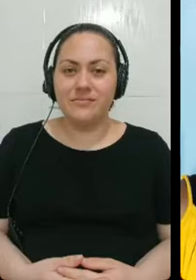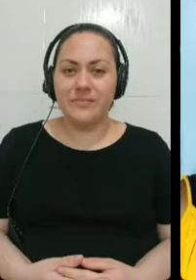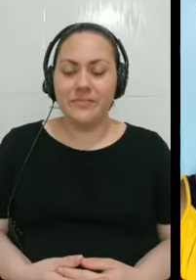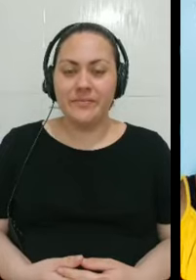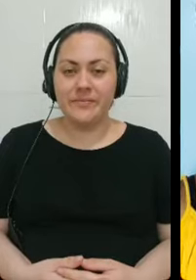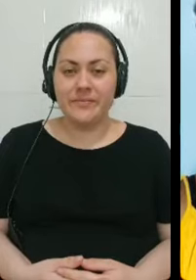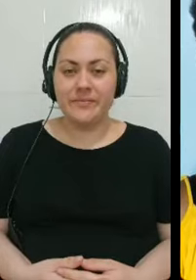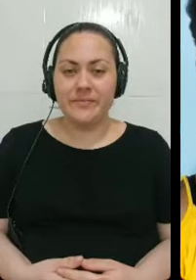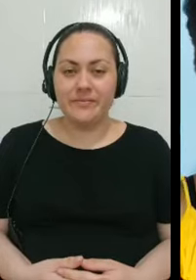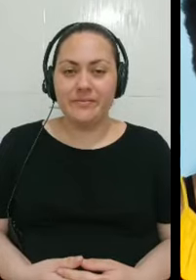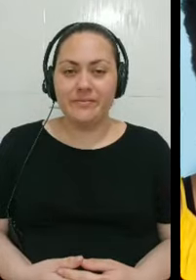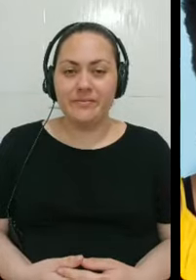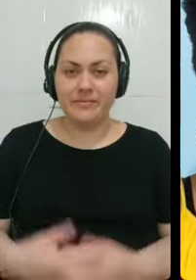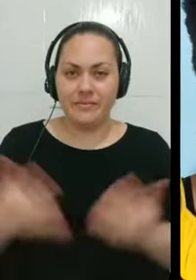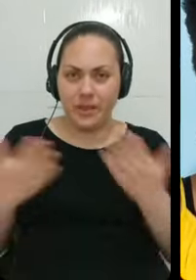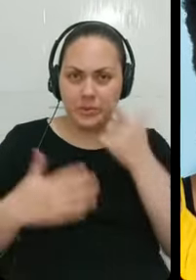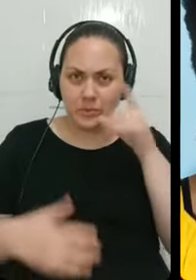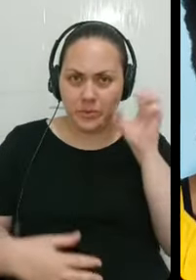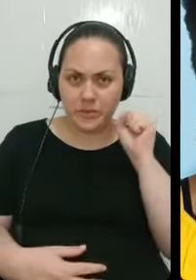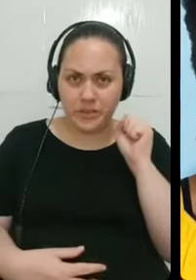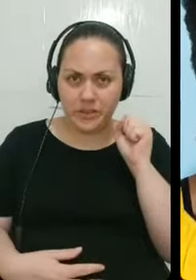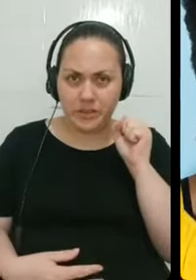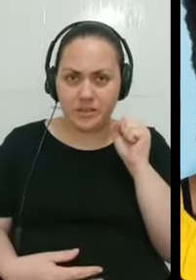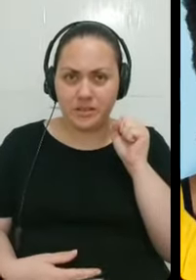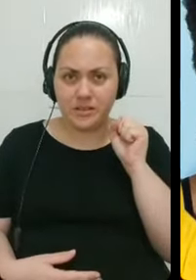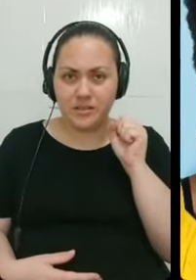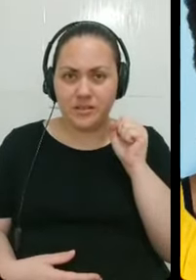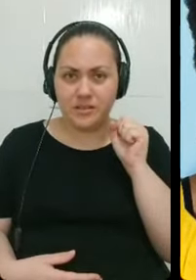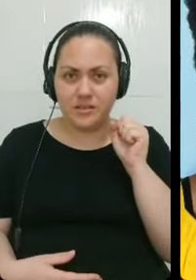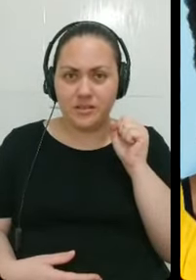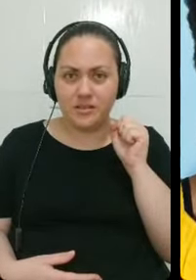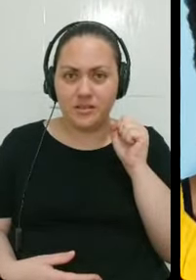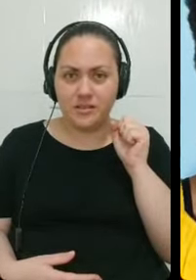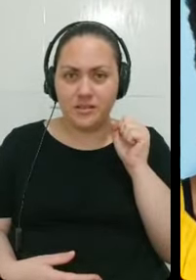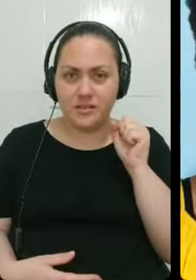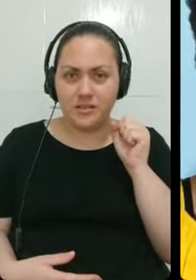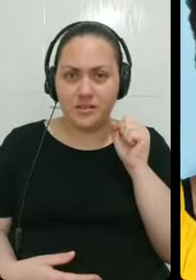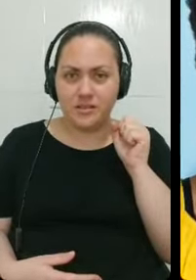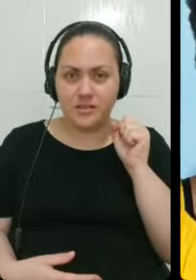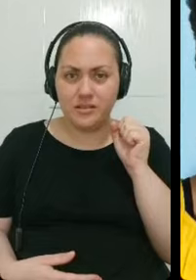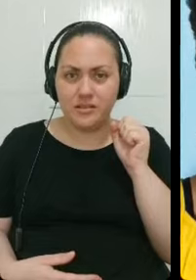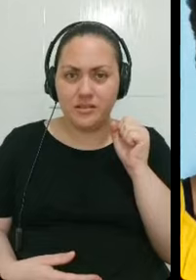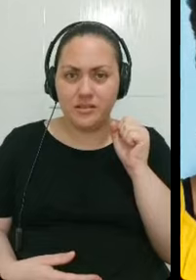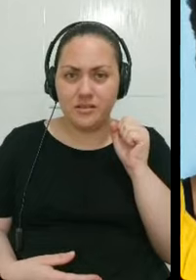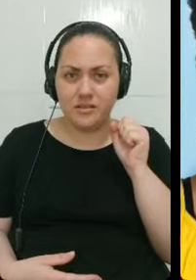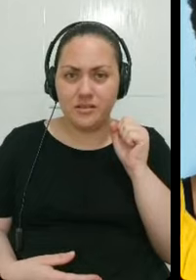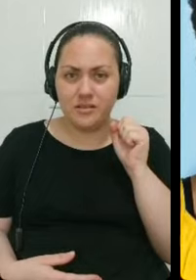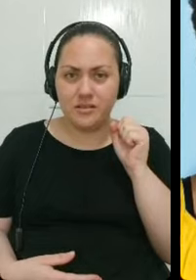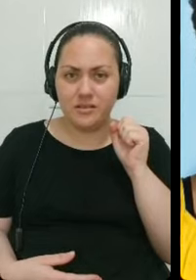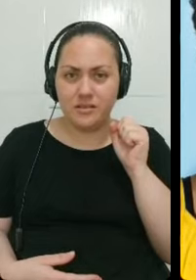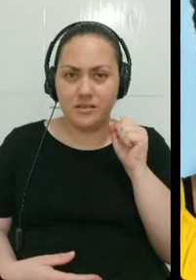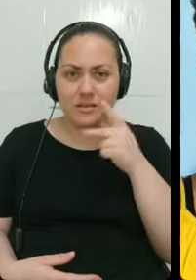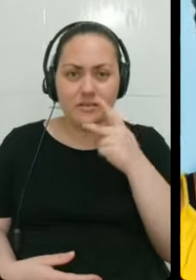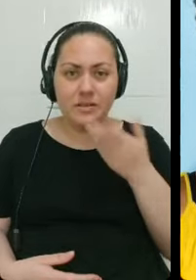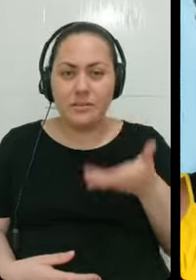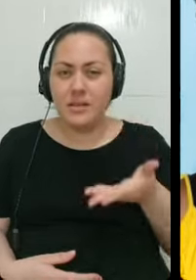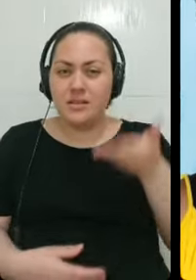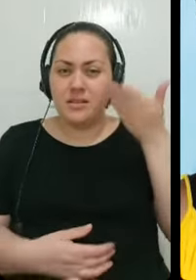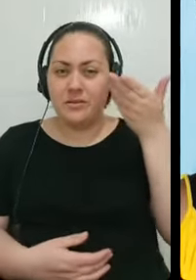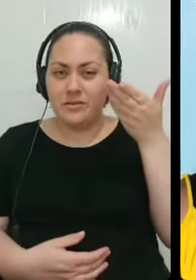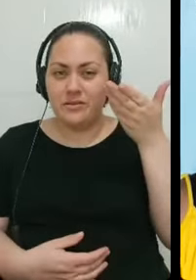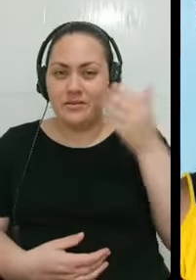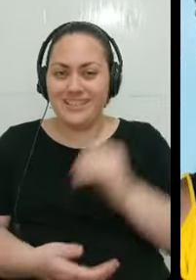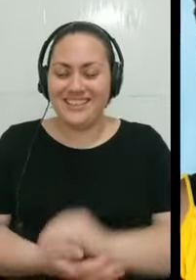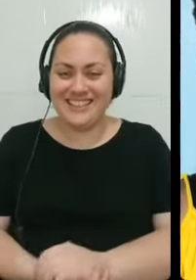Agora deu? Mais alto, né? Emanuele.